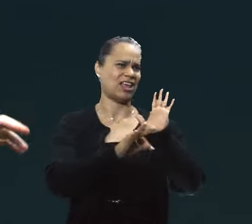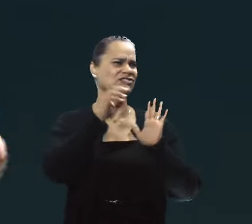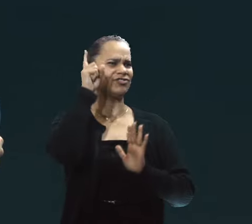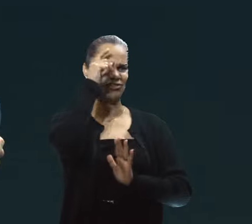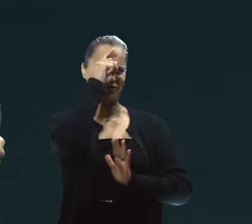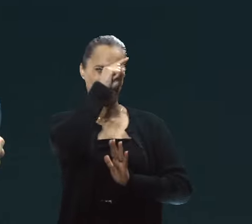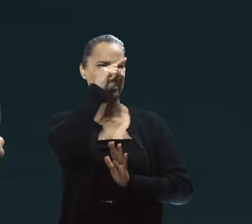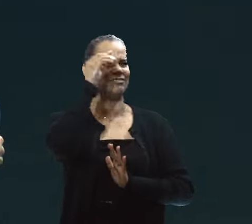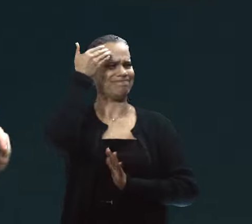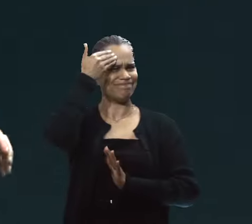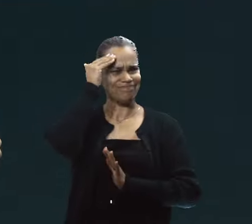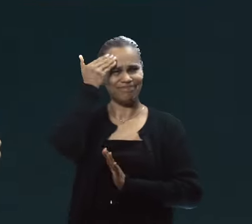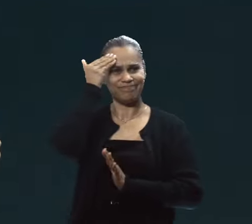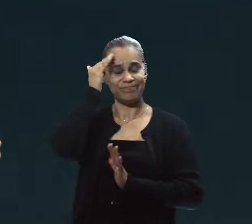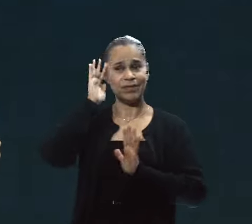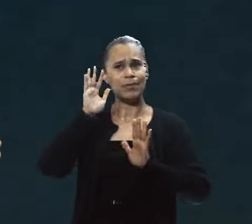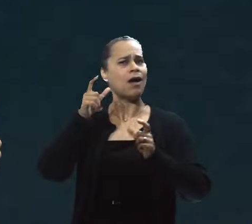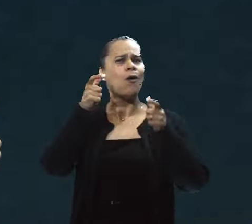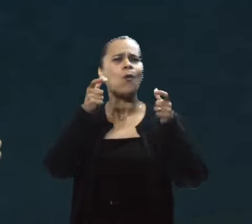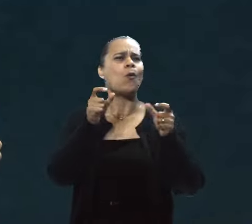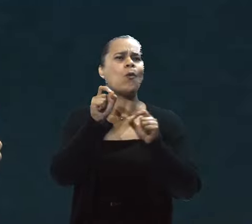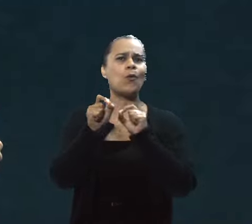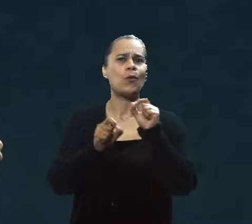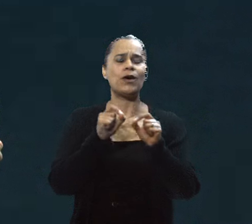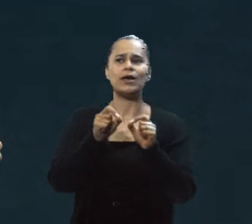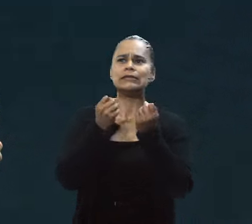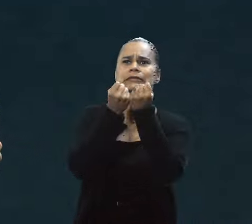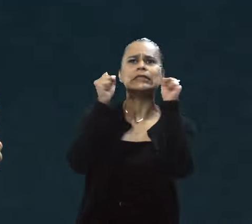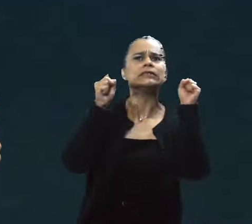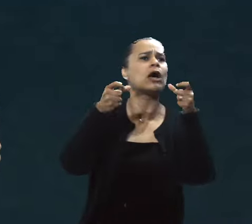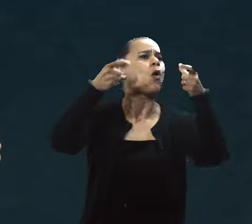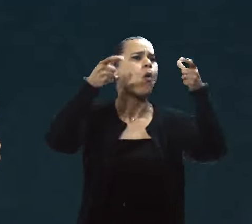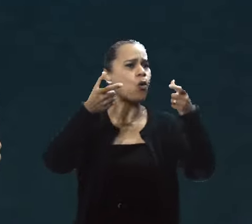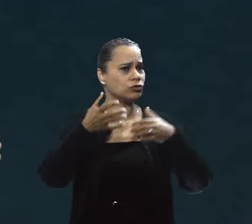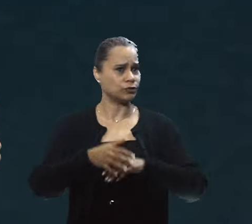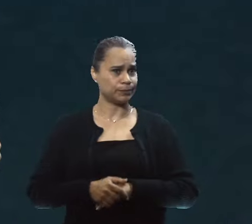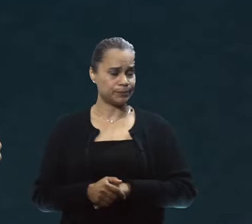entender. Onde que estava Sansão, gente?